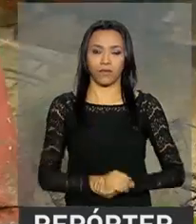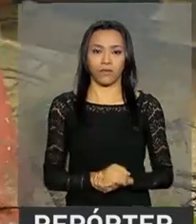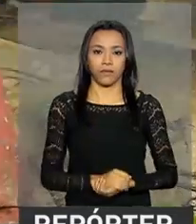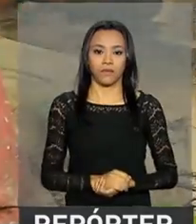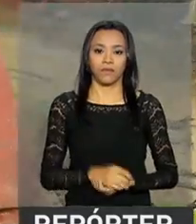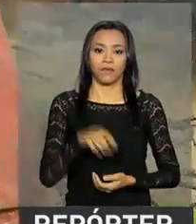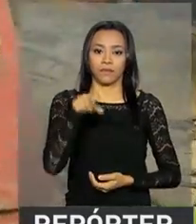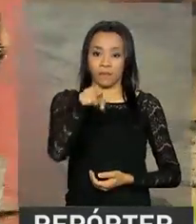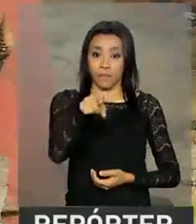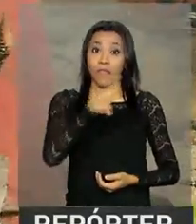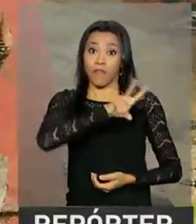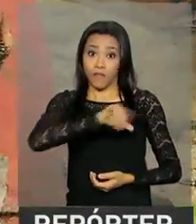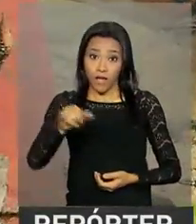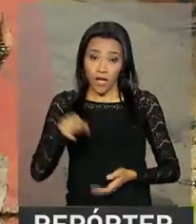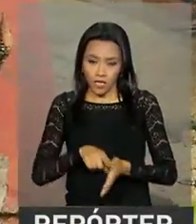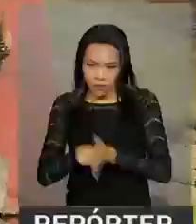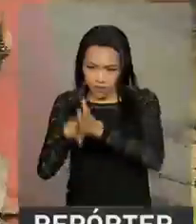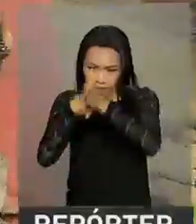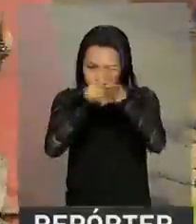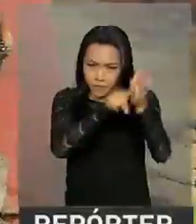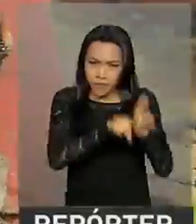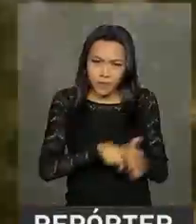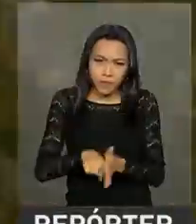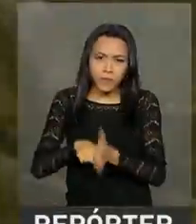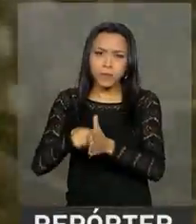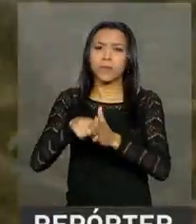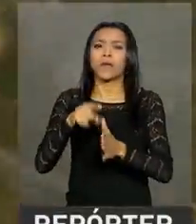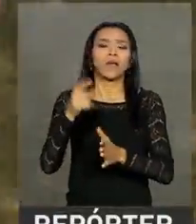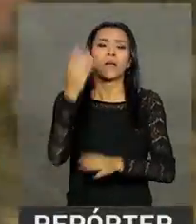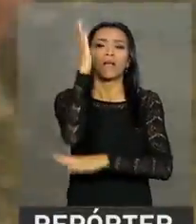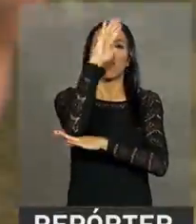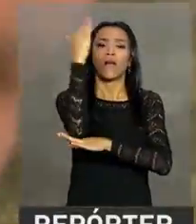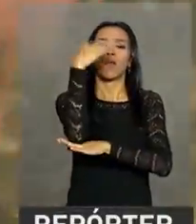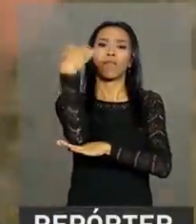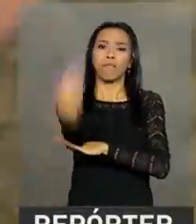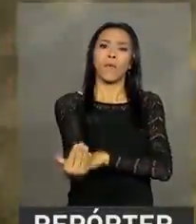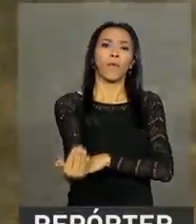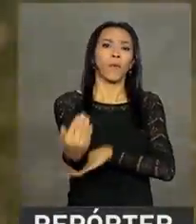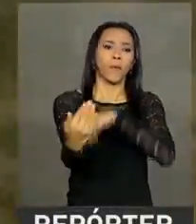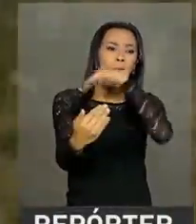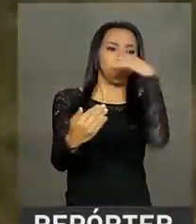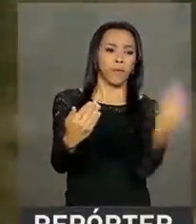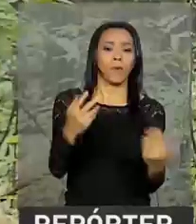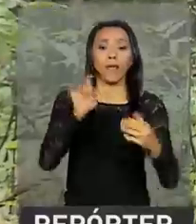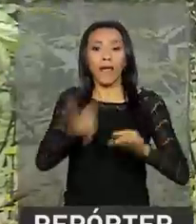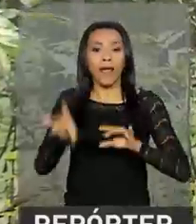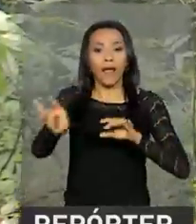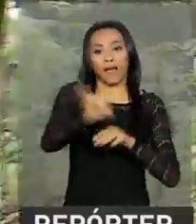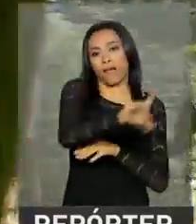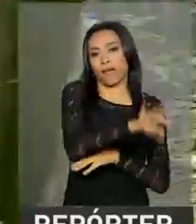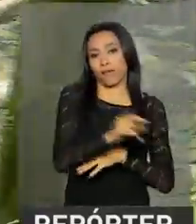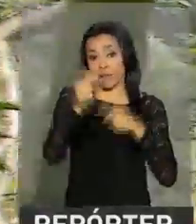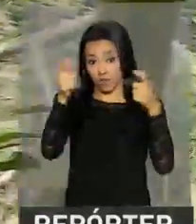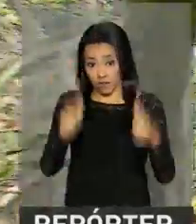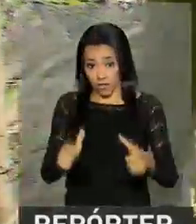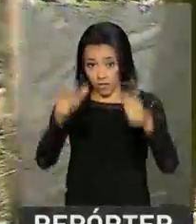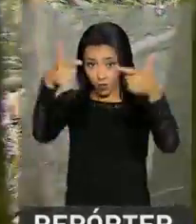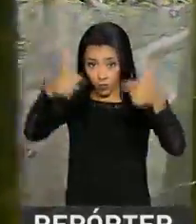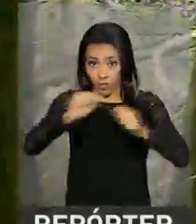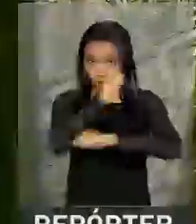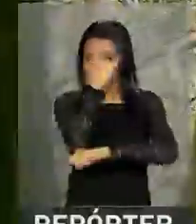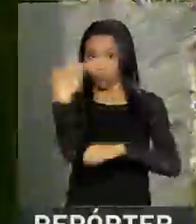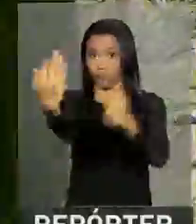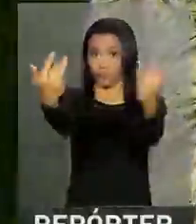Vai rastrear toda a cadeia produtiva da madeira no Brasil, árvore por árvore, desde a extração na floresta até